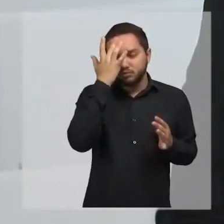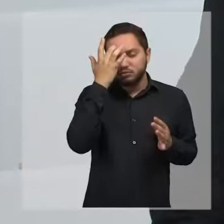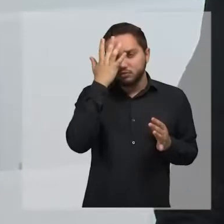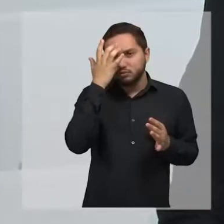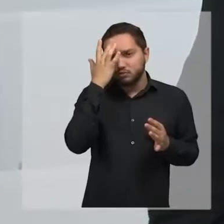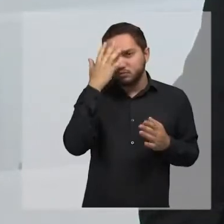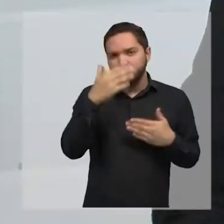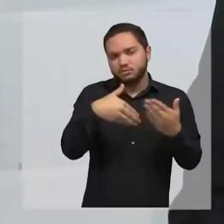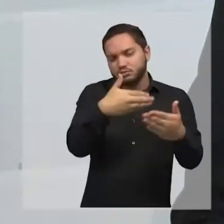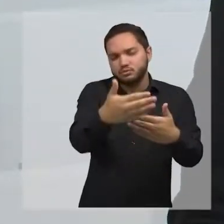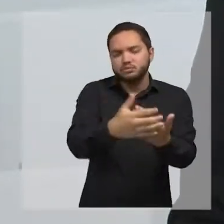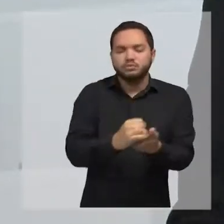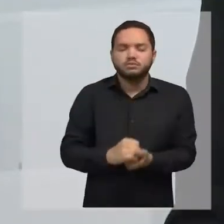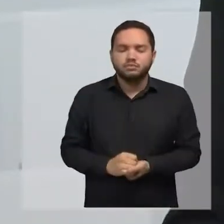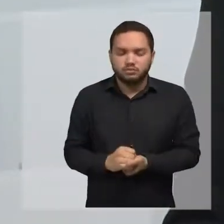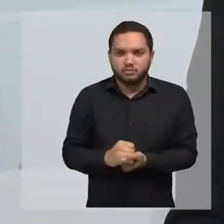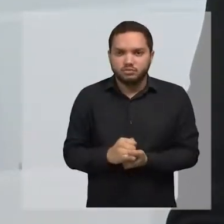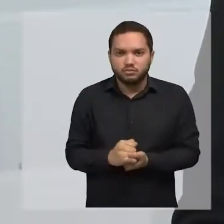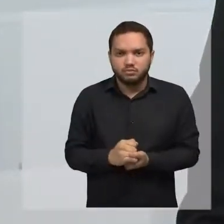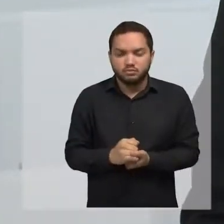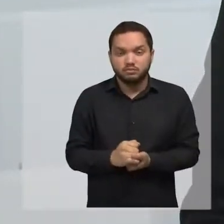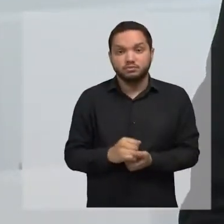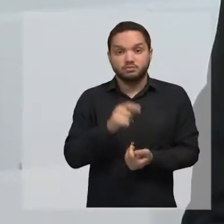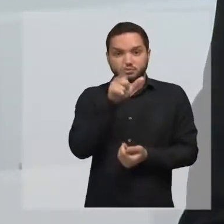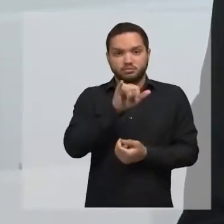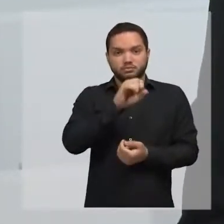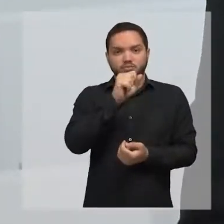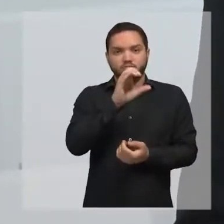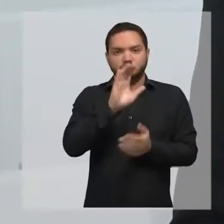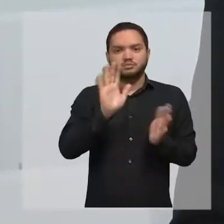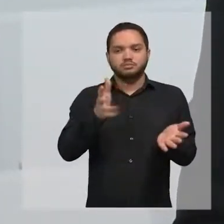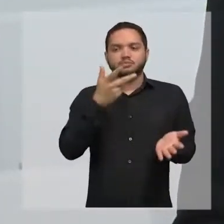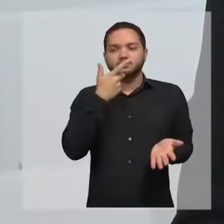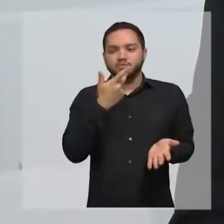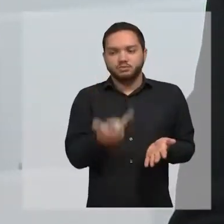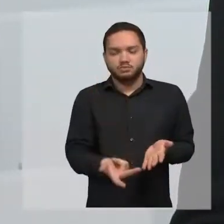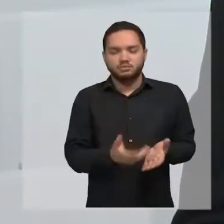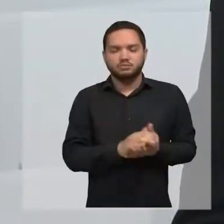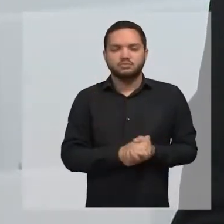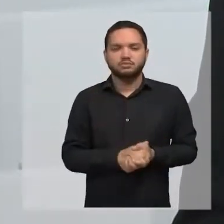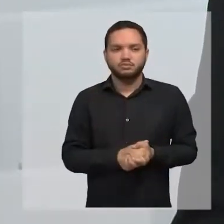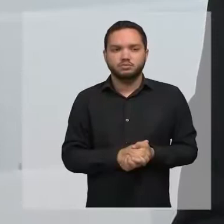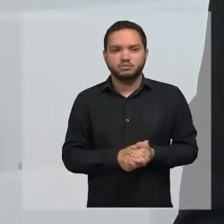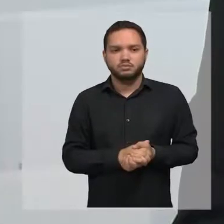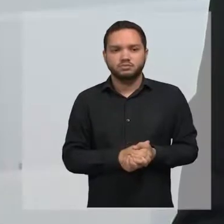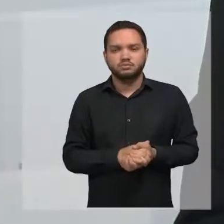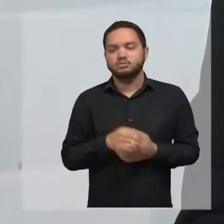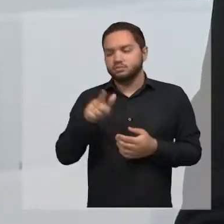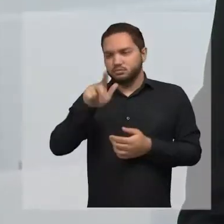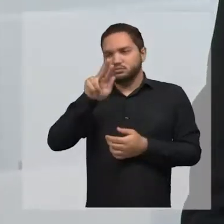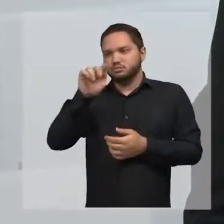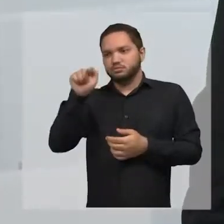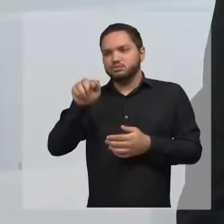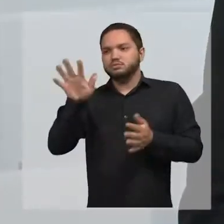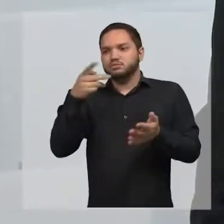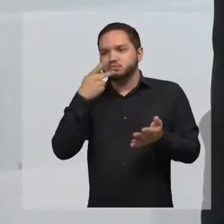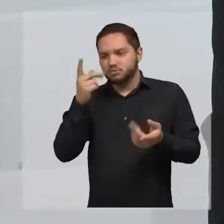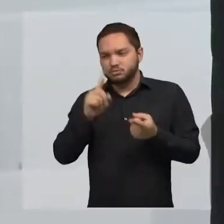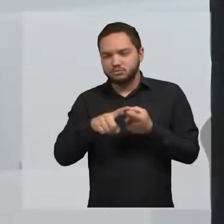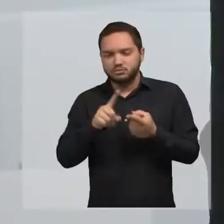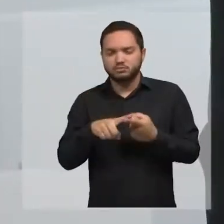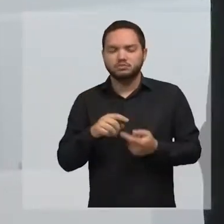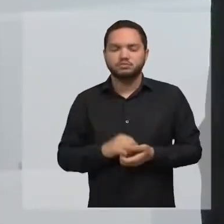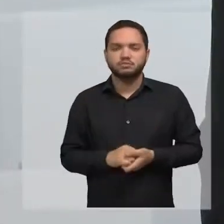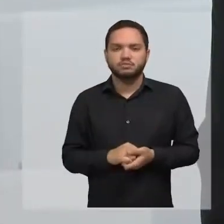procedimento. Sobre o qual o doutor Isaac acabou de falar e iniciado pelo consultor político Luiz Cláudio